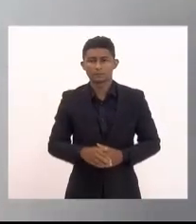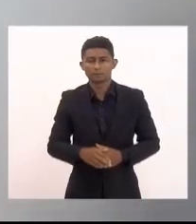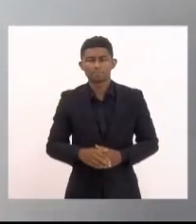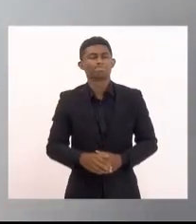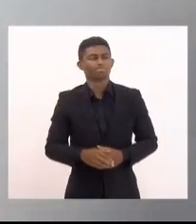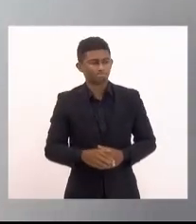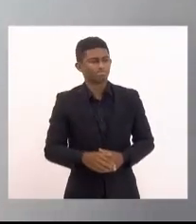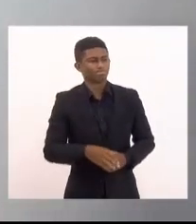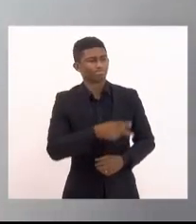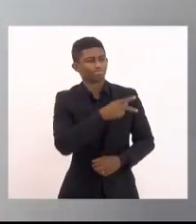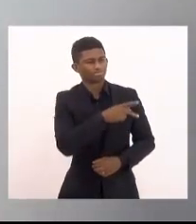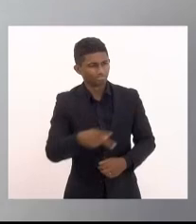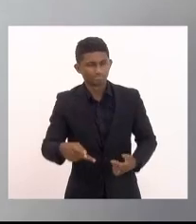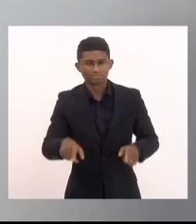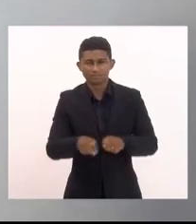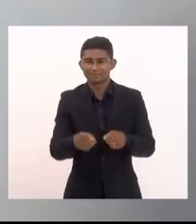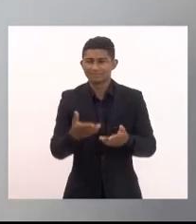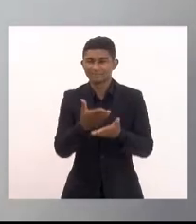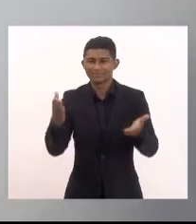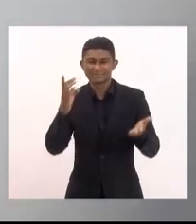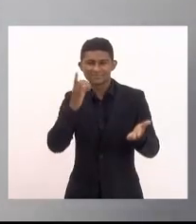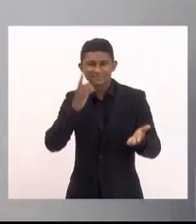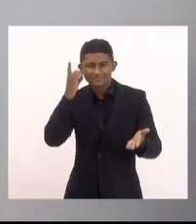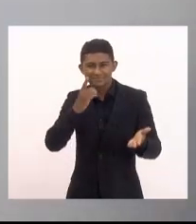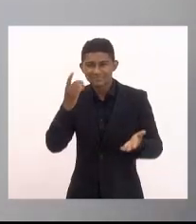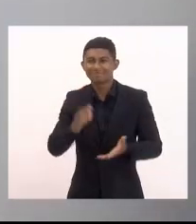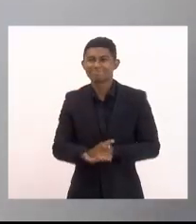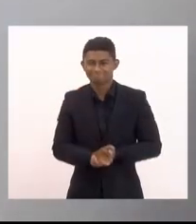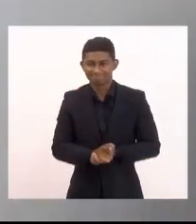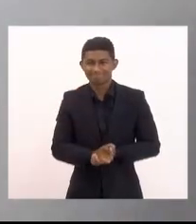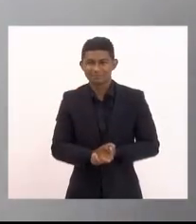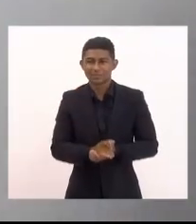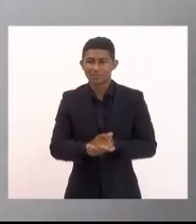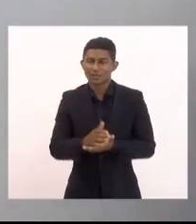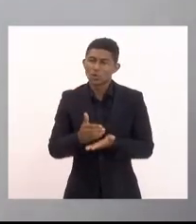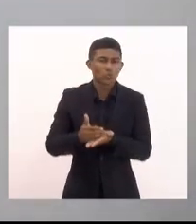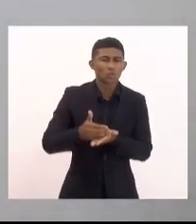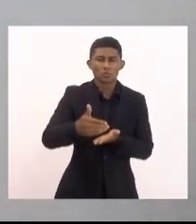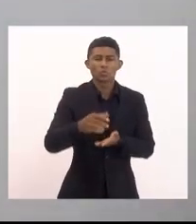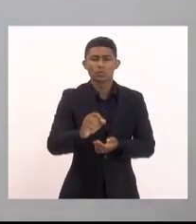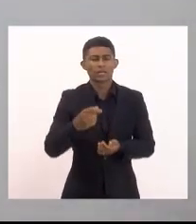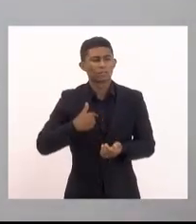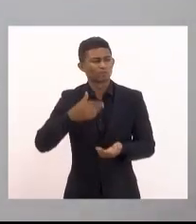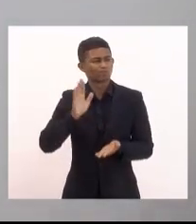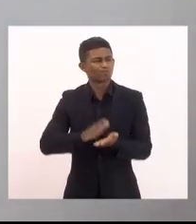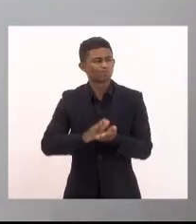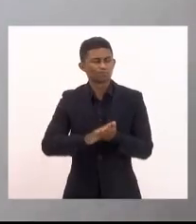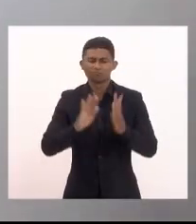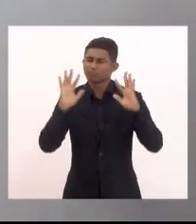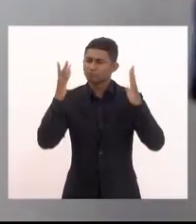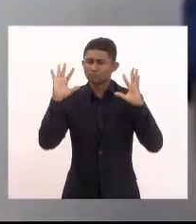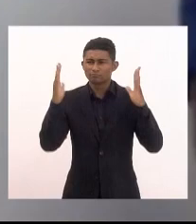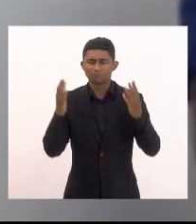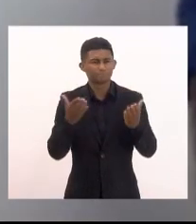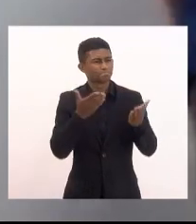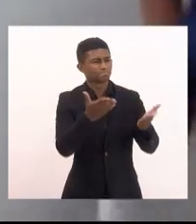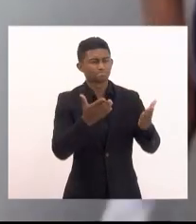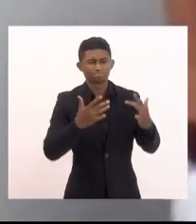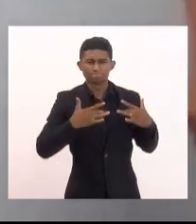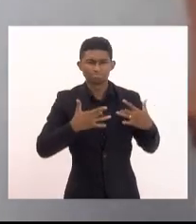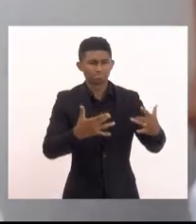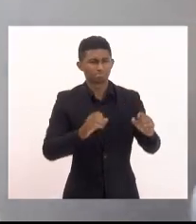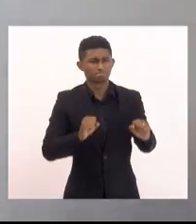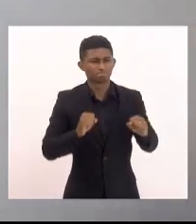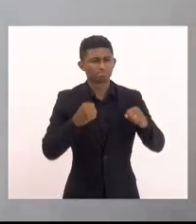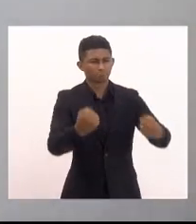Presidente, senhoras deputadas, senhores deputados, inicialmente eu quero até parabenizar a iniciativa do